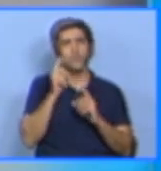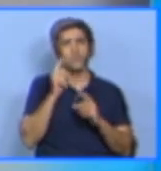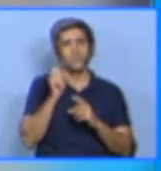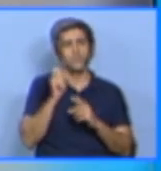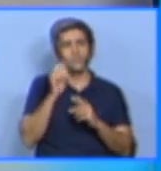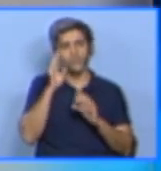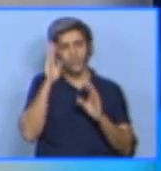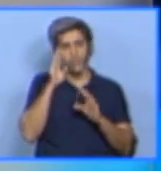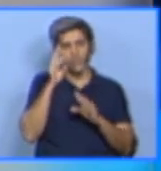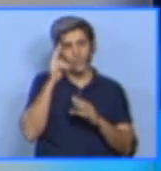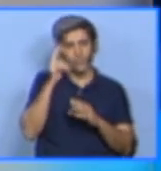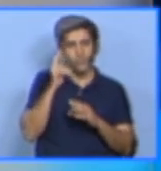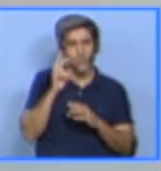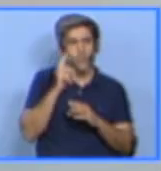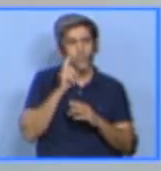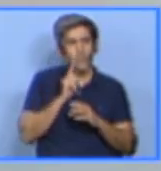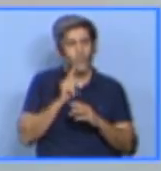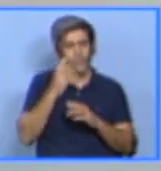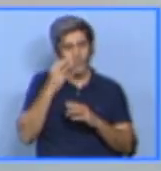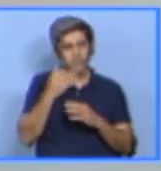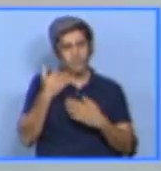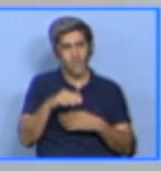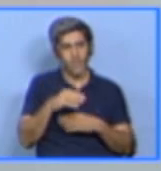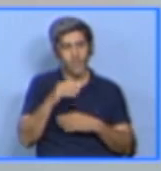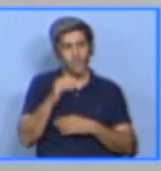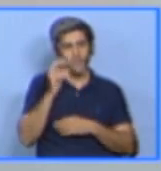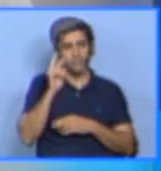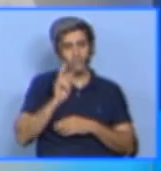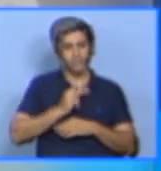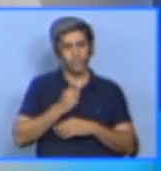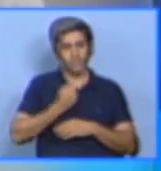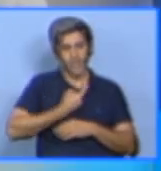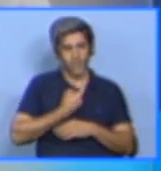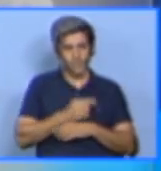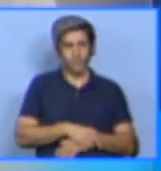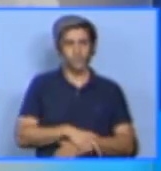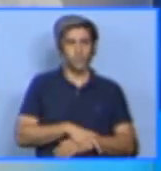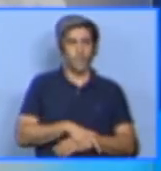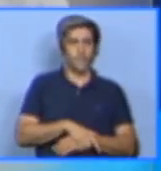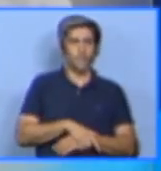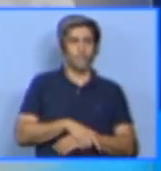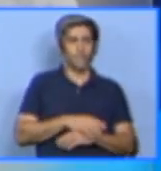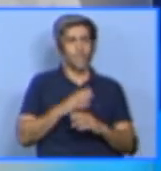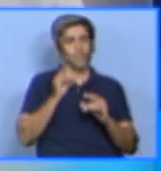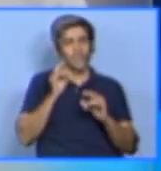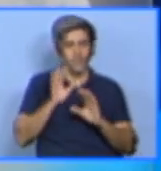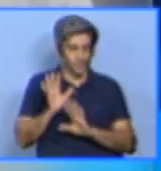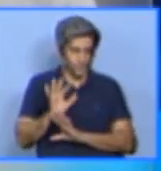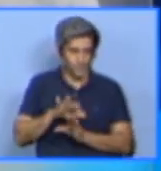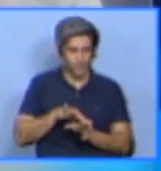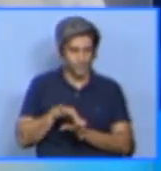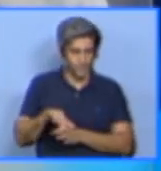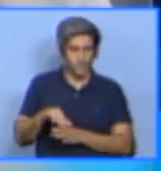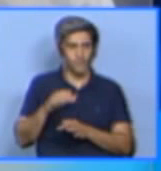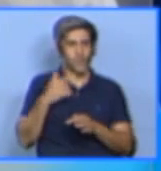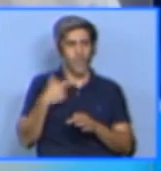burra, que era a russa, ou era uma mulher que se portava mal e que tinha que se converter. Mas, fora de brincadeiras, por exemplo,